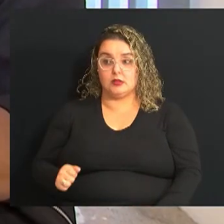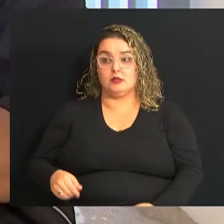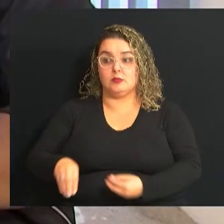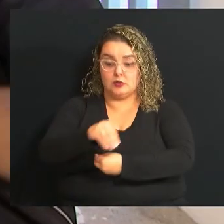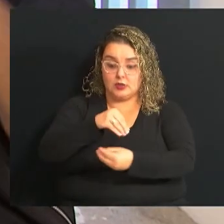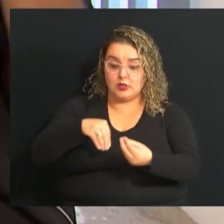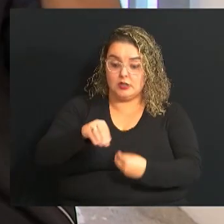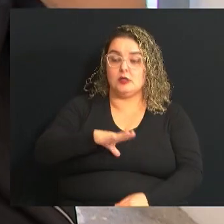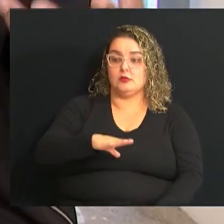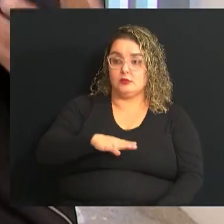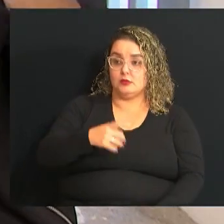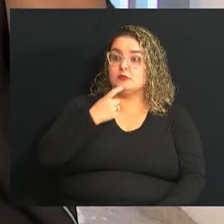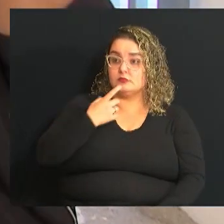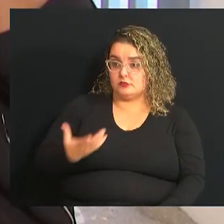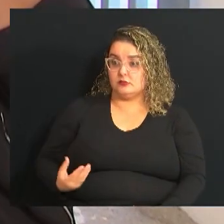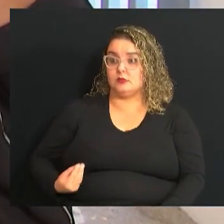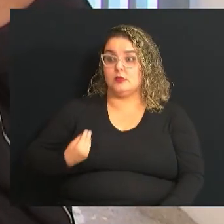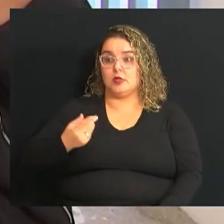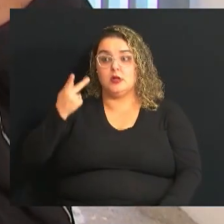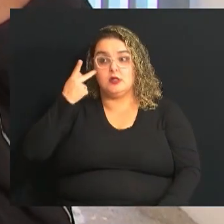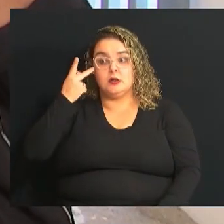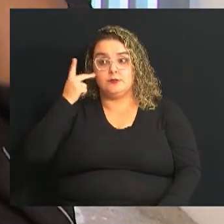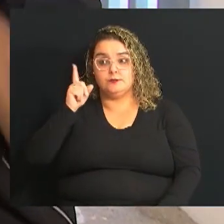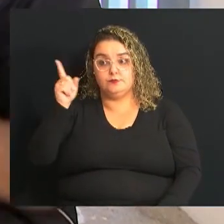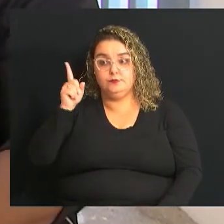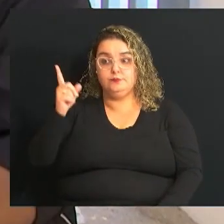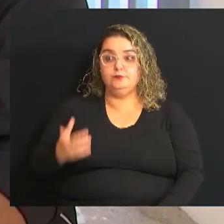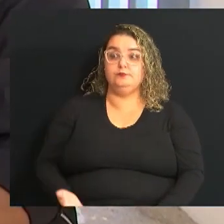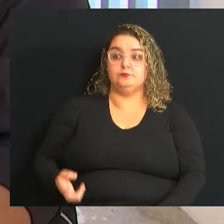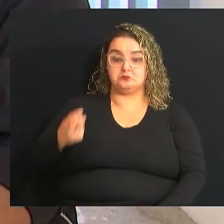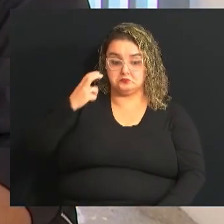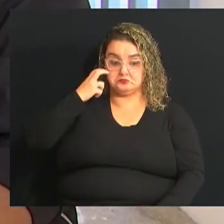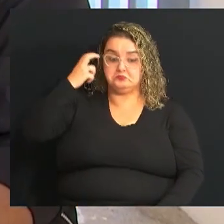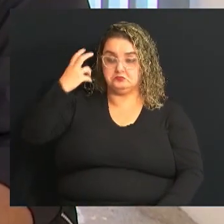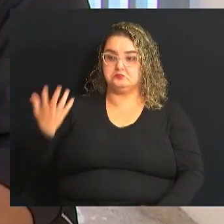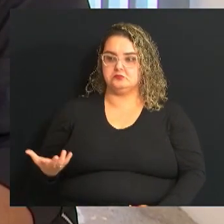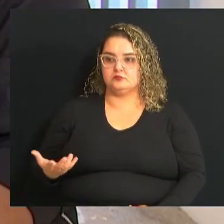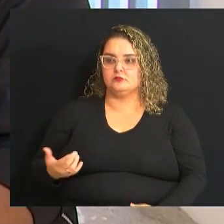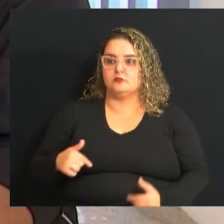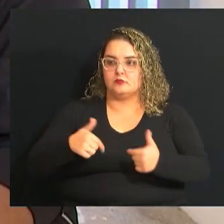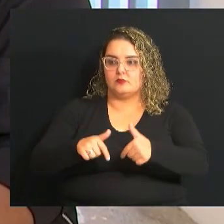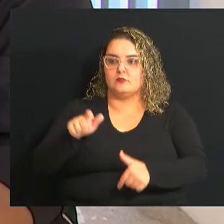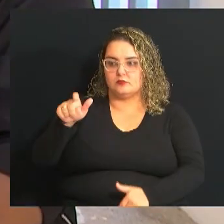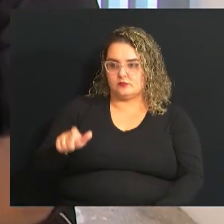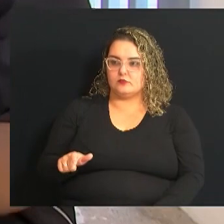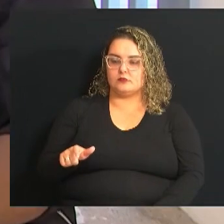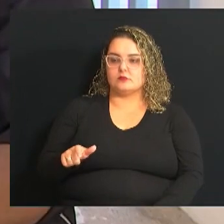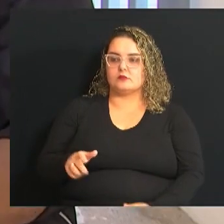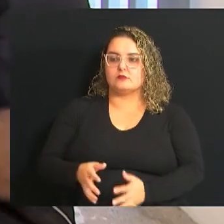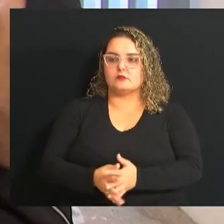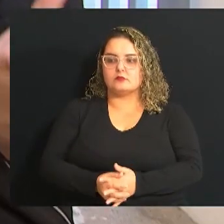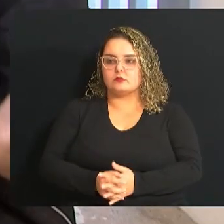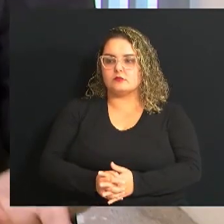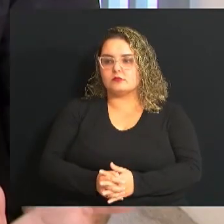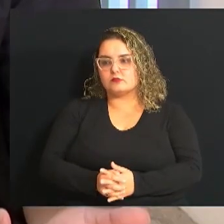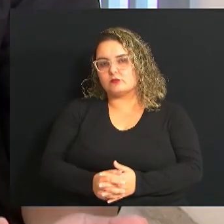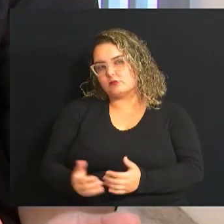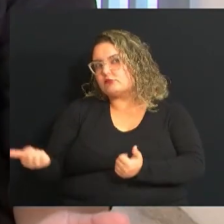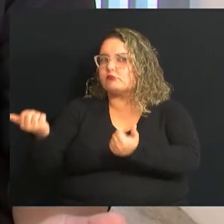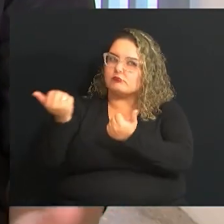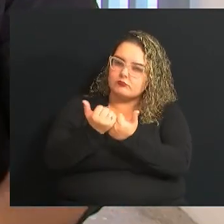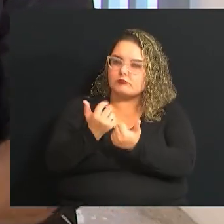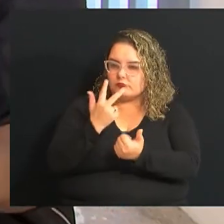ele como escravizado. Só que pelas leis do Brasil, ele tinha nascido livre, ele não poderia ser escravizado. Mas o pai dele vendeu.